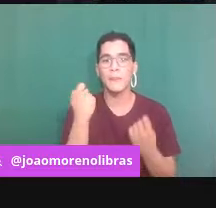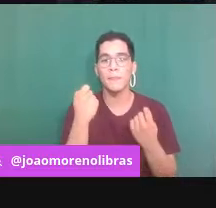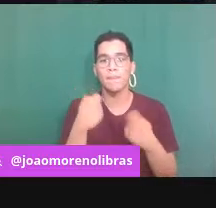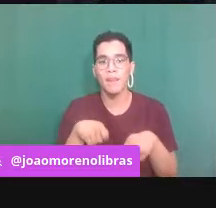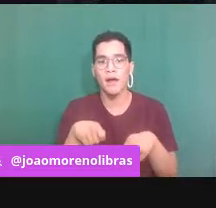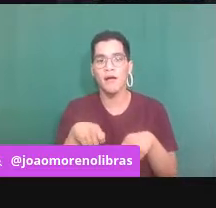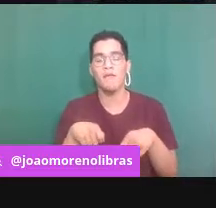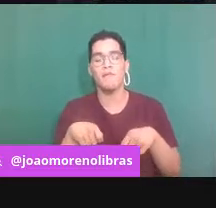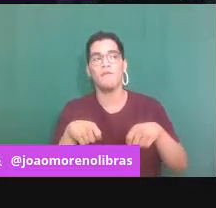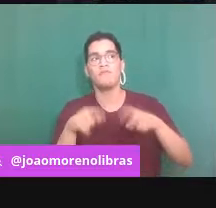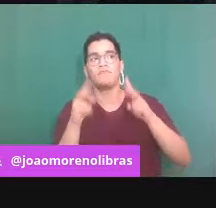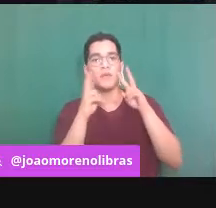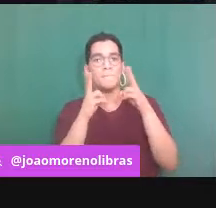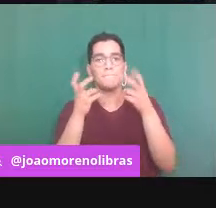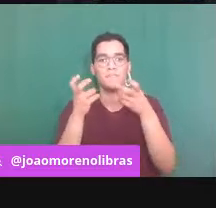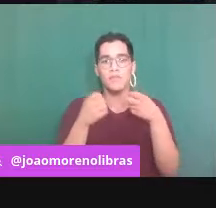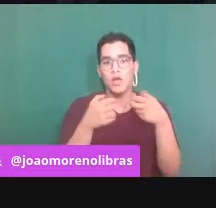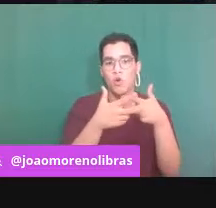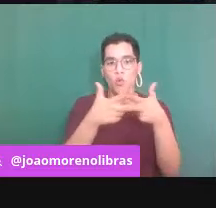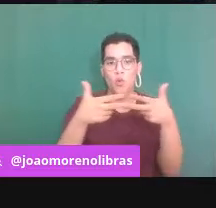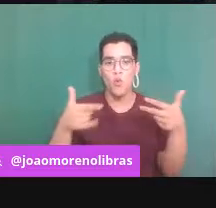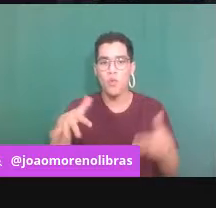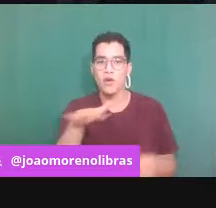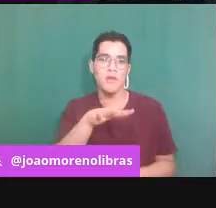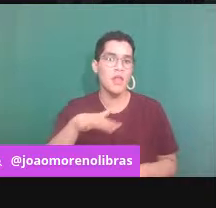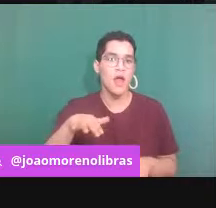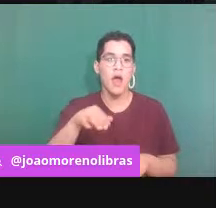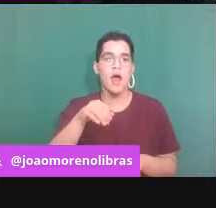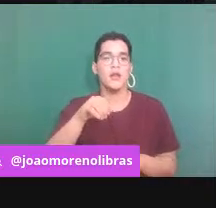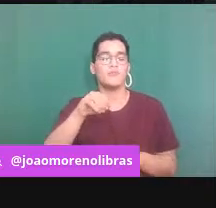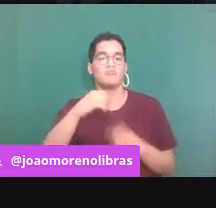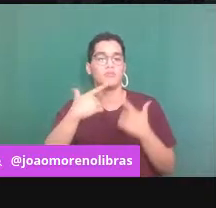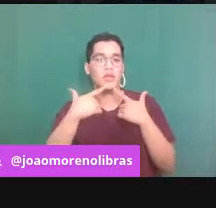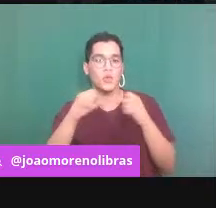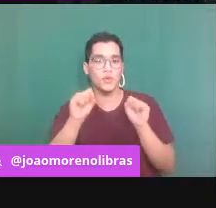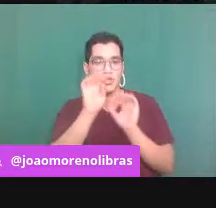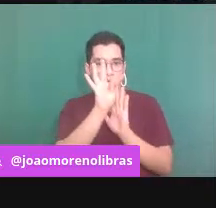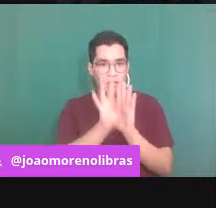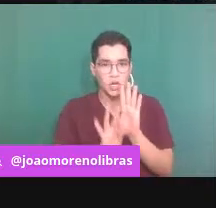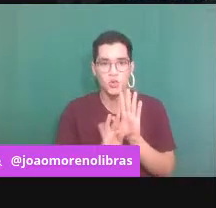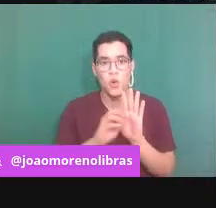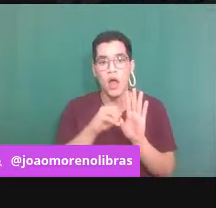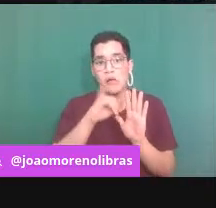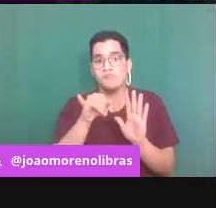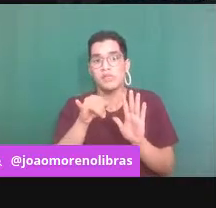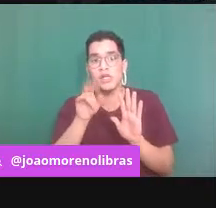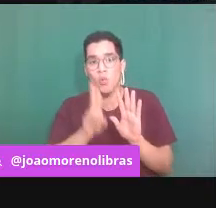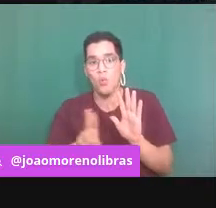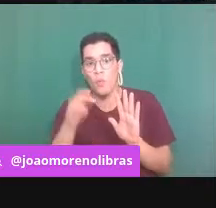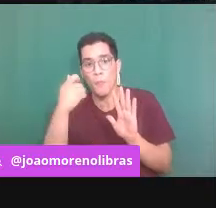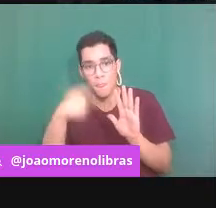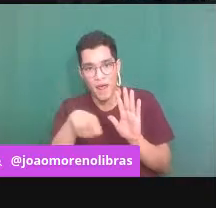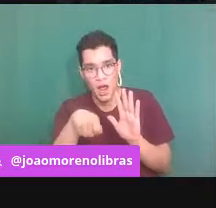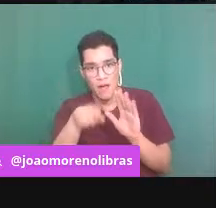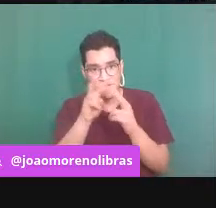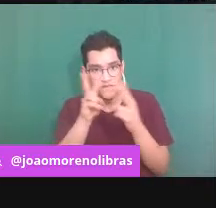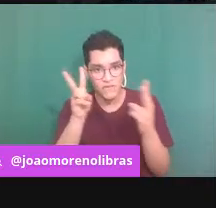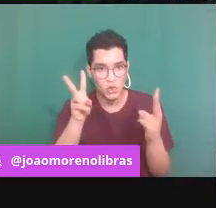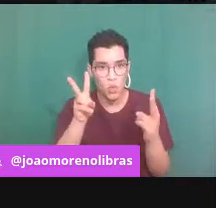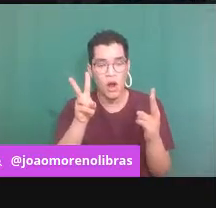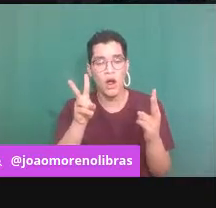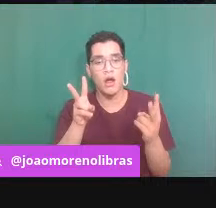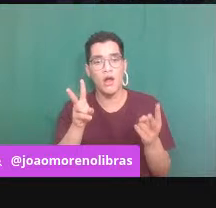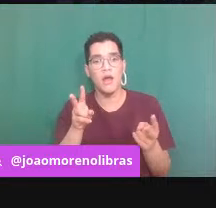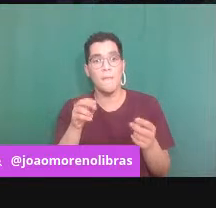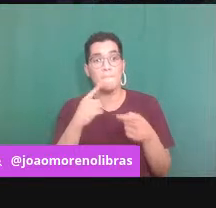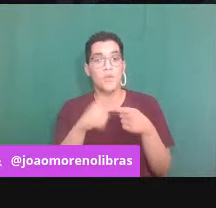para professores produzirem suas aulas, né? E foi, deu também, eu acho que quem tem essa preocupação